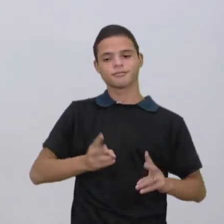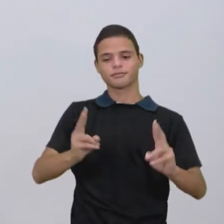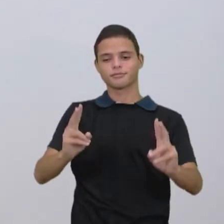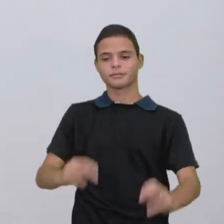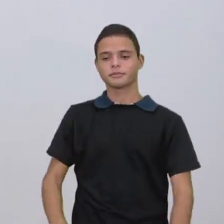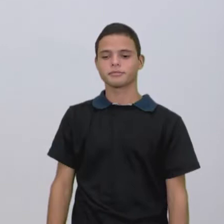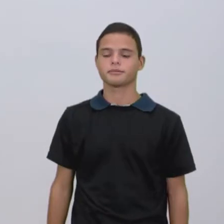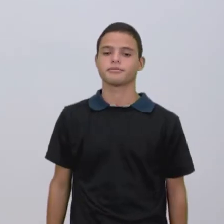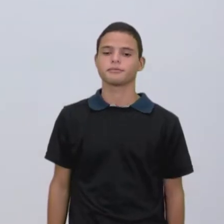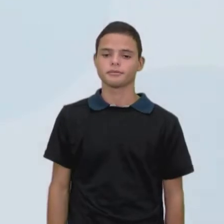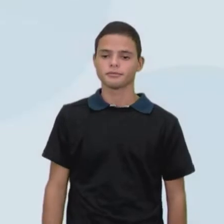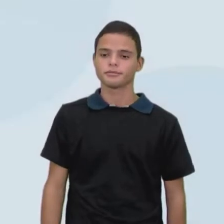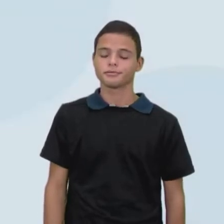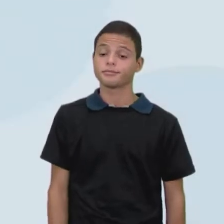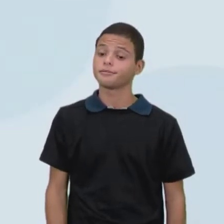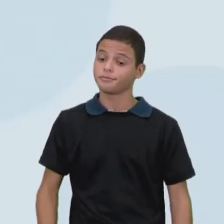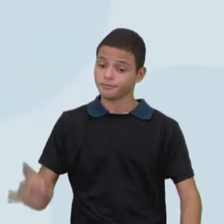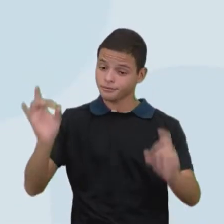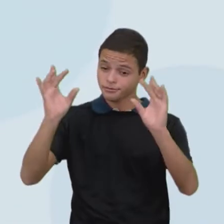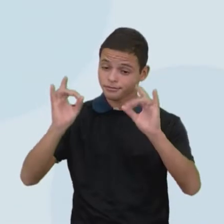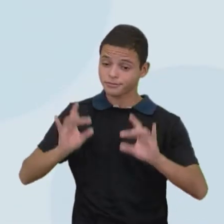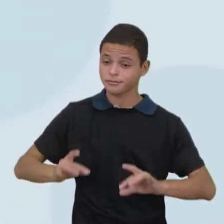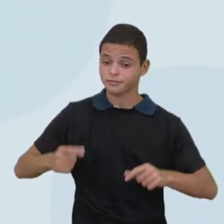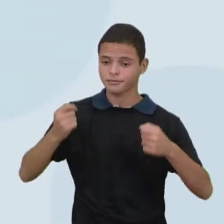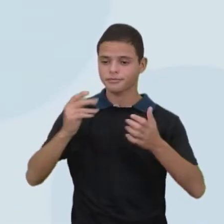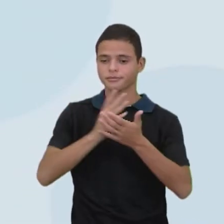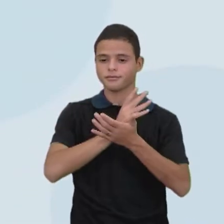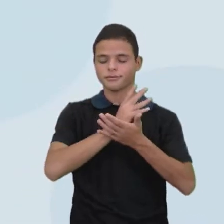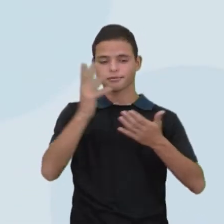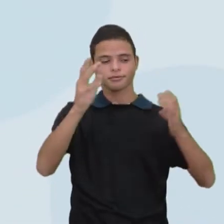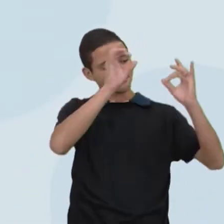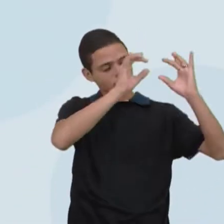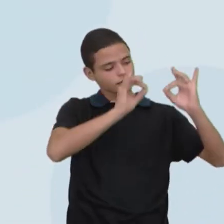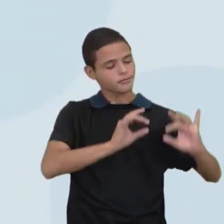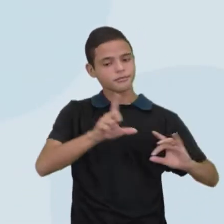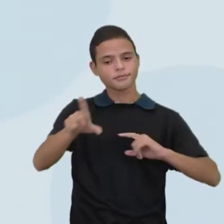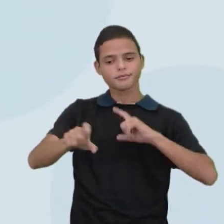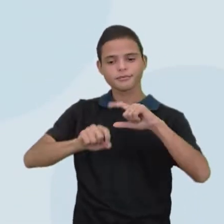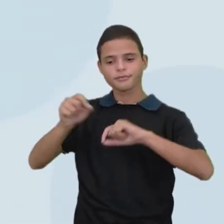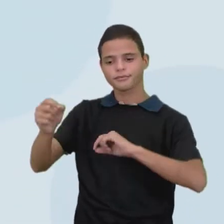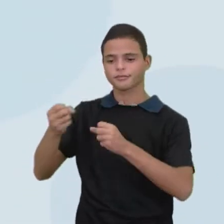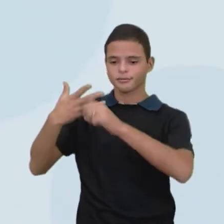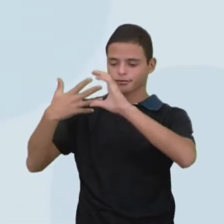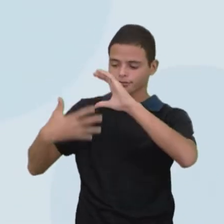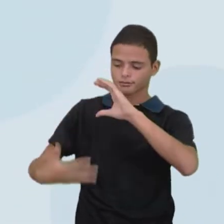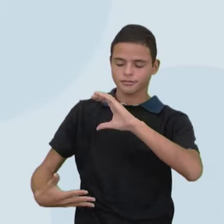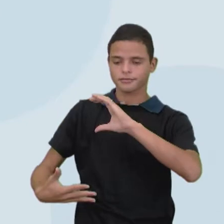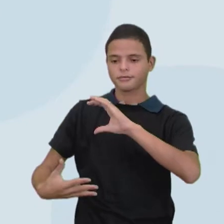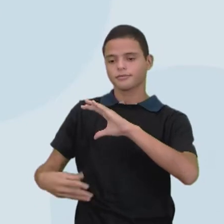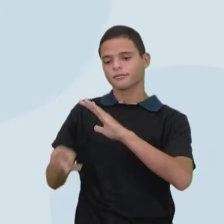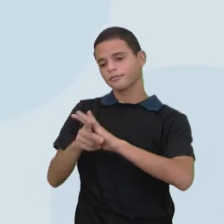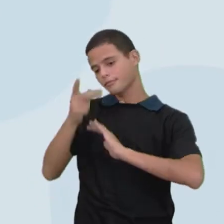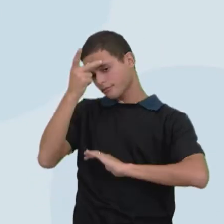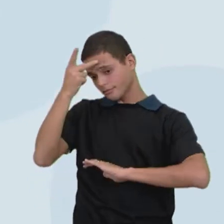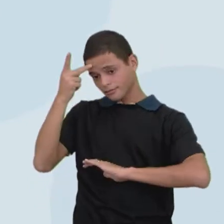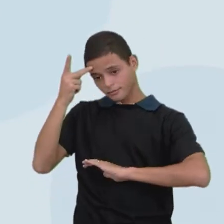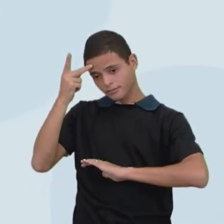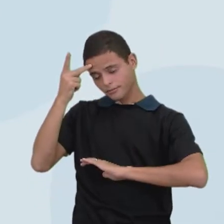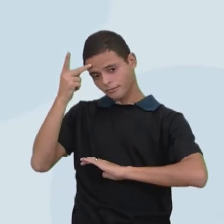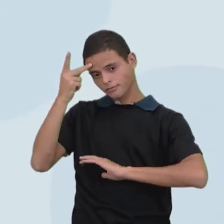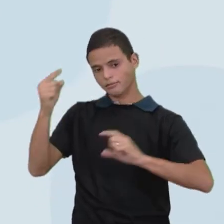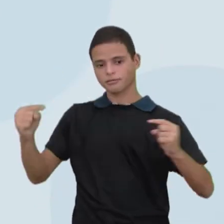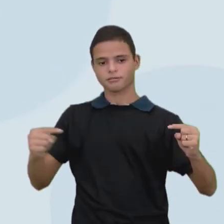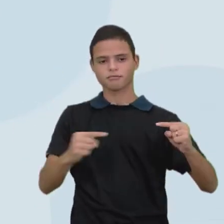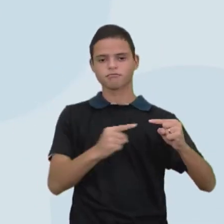vamos falar sobre as técnicas. Então, são necessários critérios para determinar as características das pessoas que farão parte